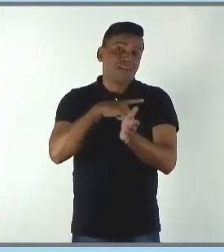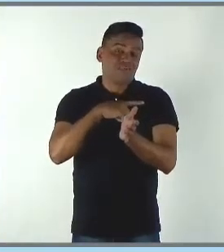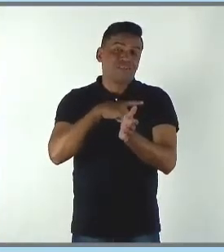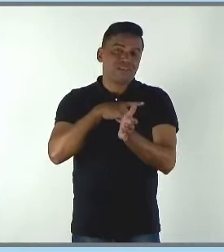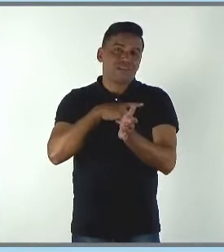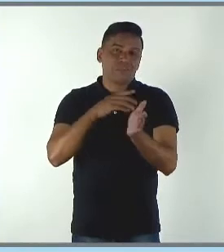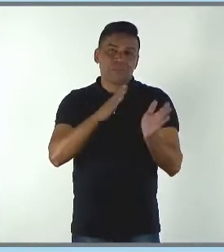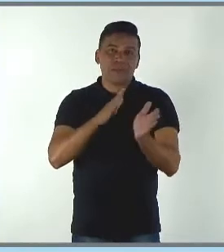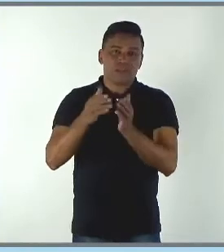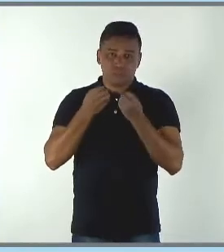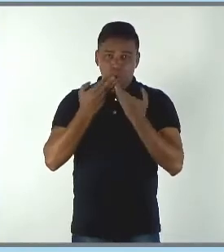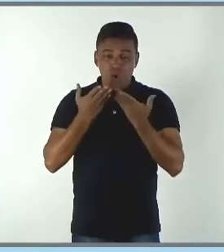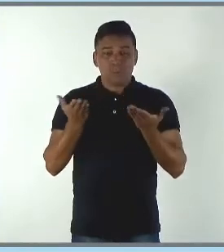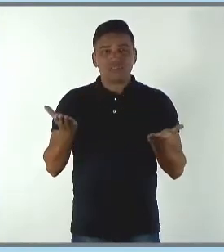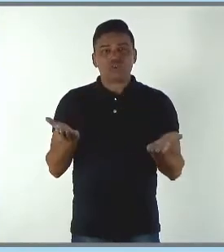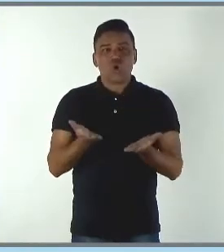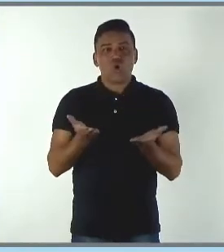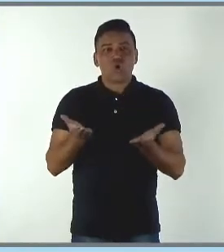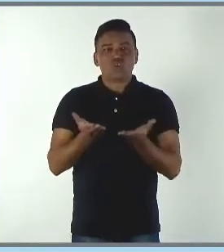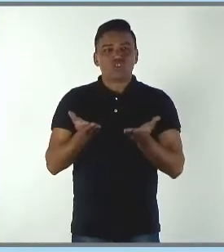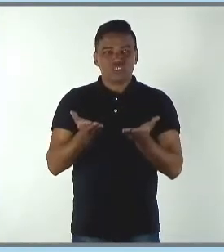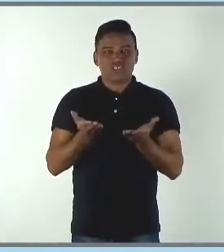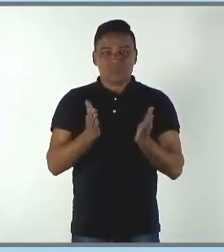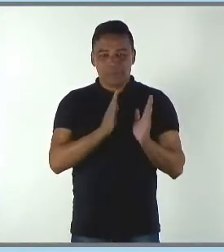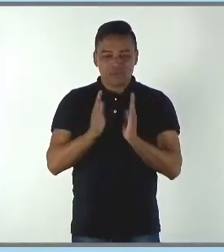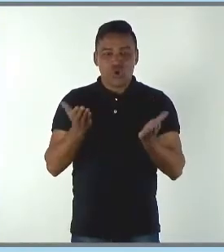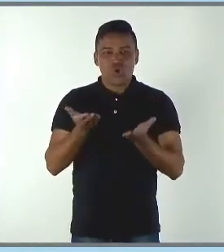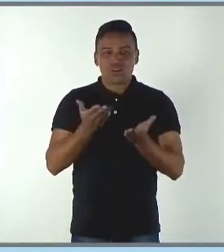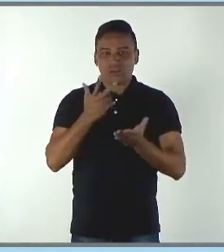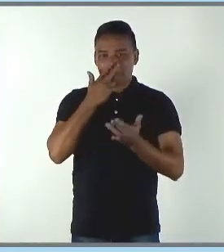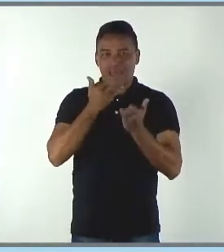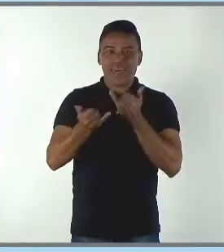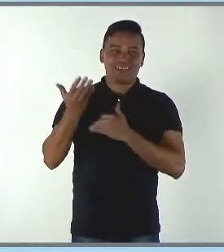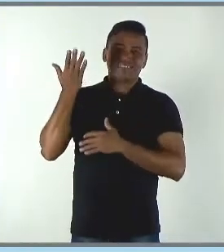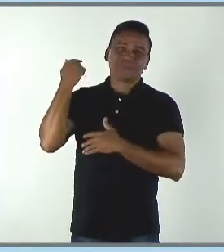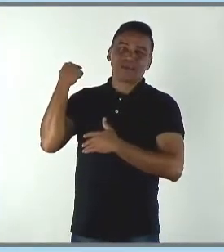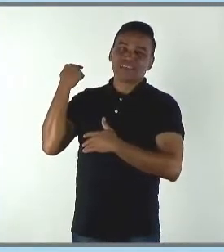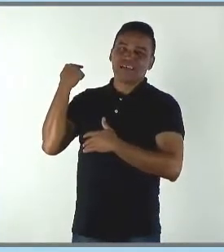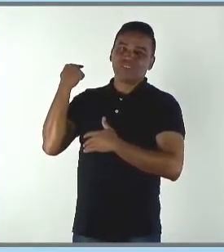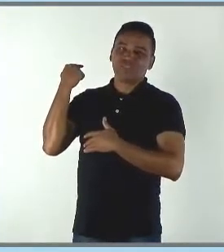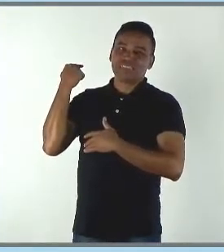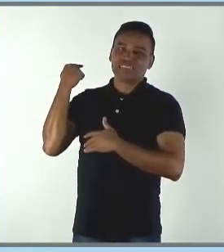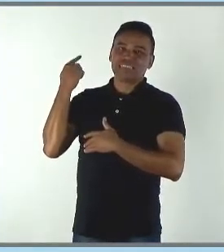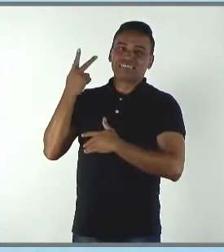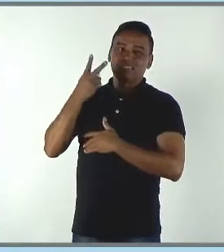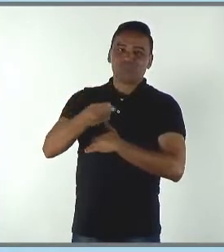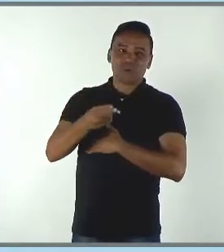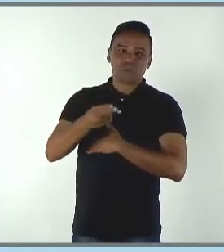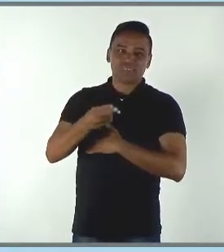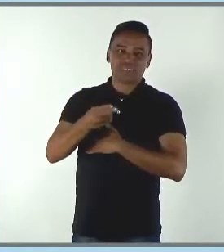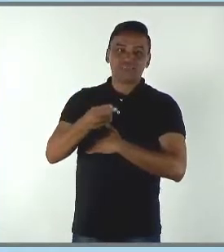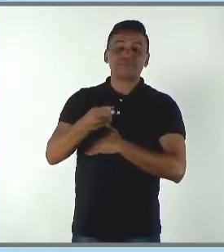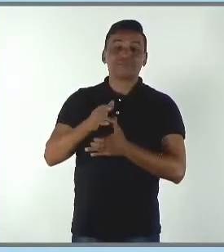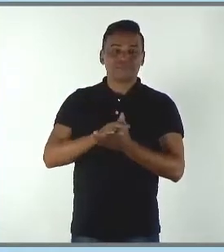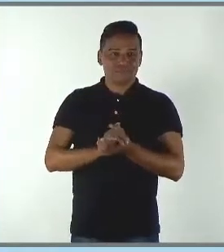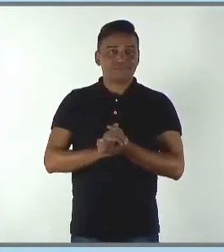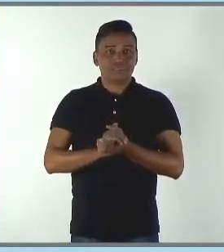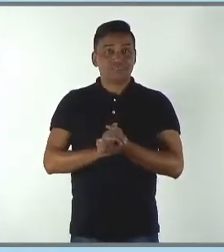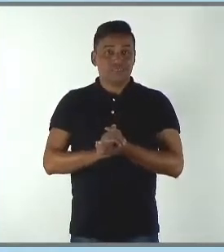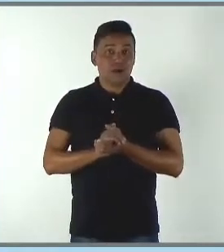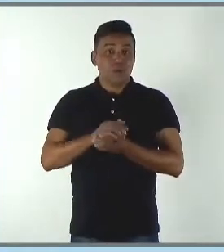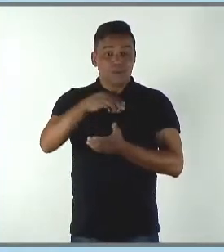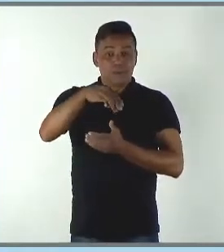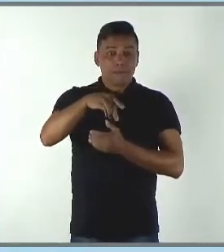hoje é uma situação muito parecida de quando eu conheci a Masa. E ela estava preocupada exatamente em dar